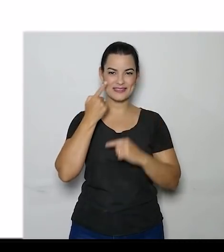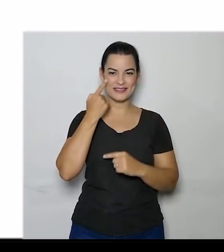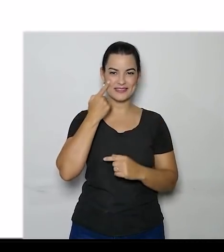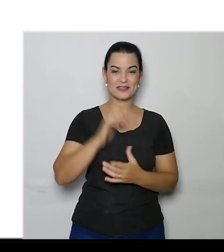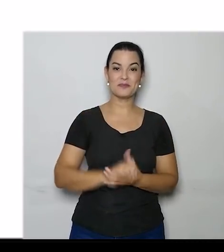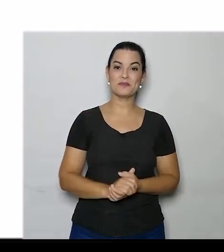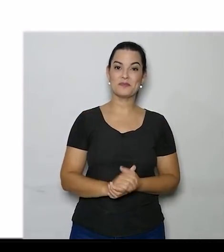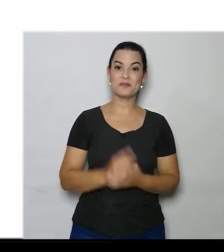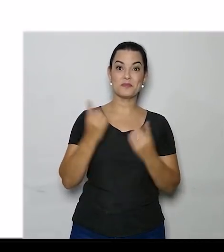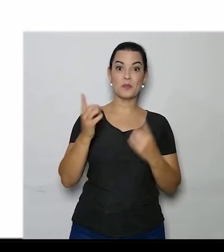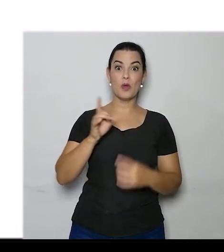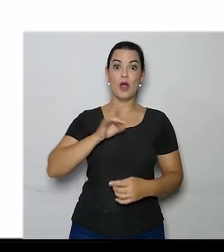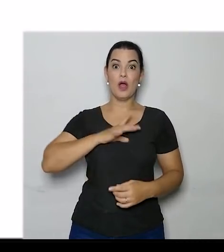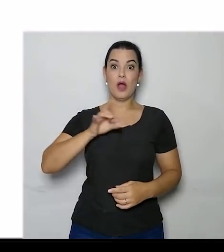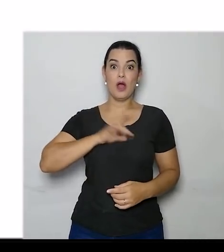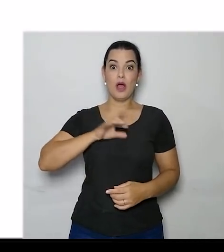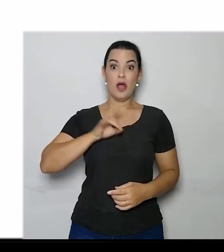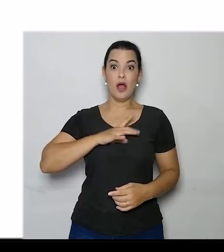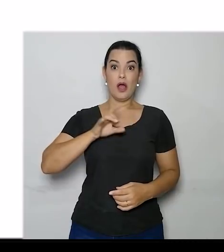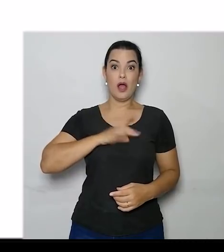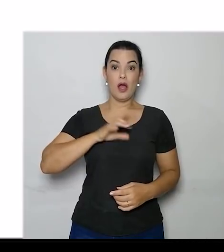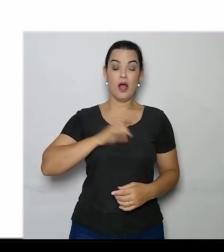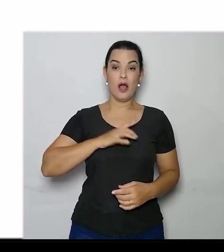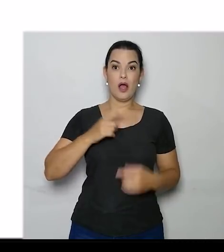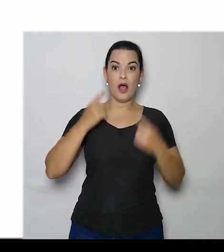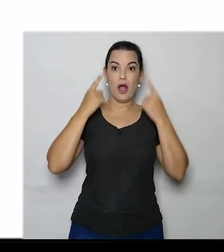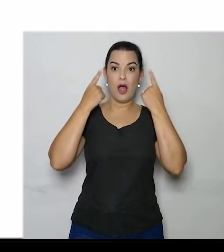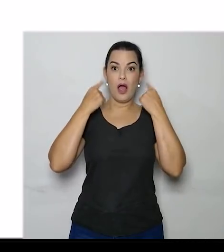Carinha de medo. A nossa